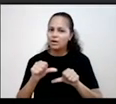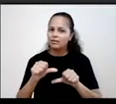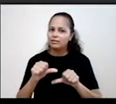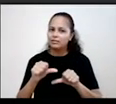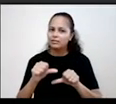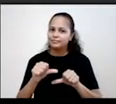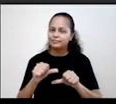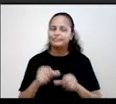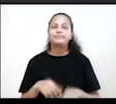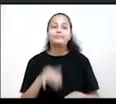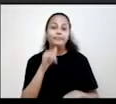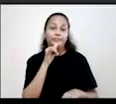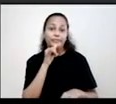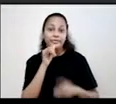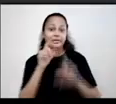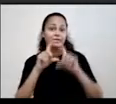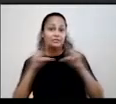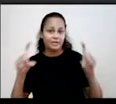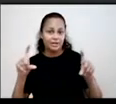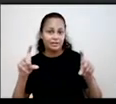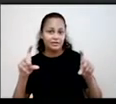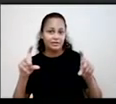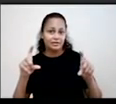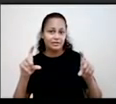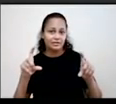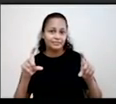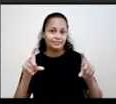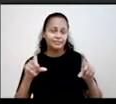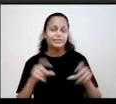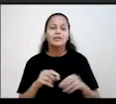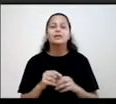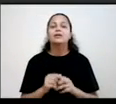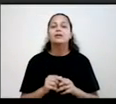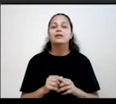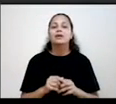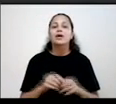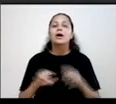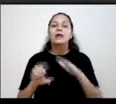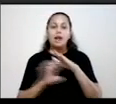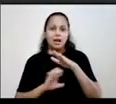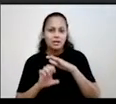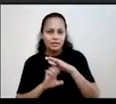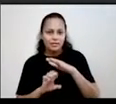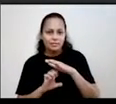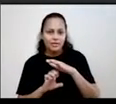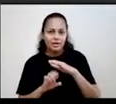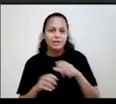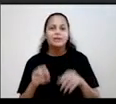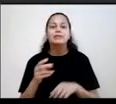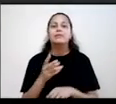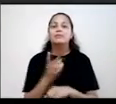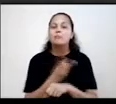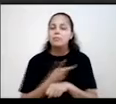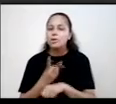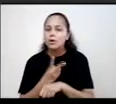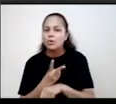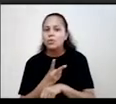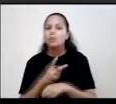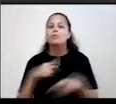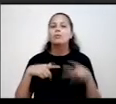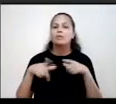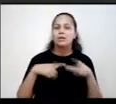de emprego. Então, por todas as firmas. Então, esse por todas as firmas seria lá no finalzinho da minha oração. Às vezes eu